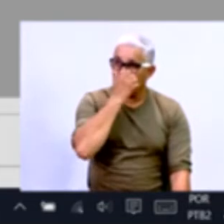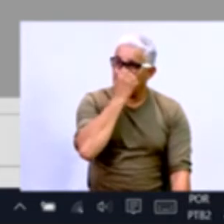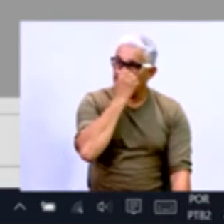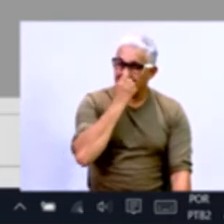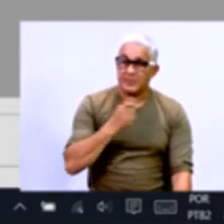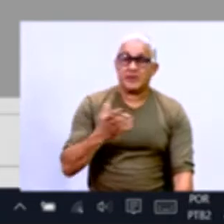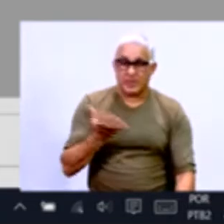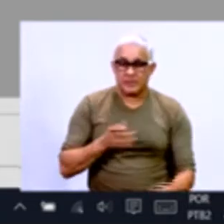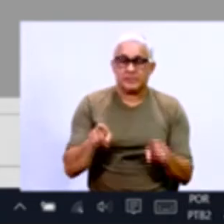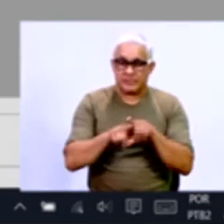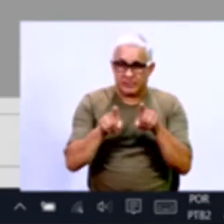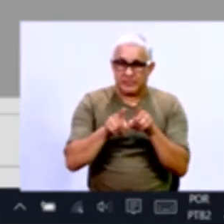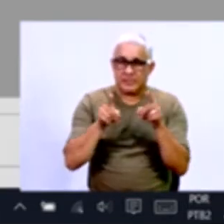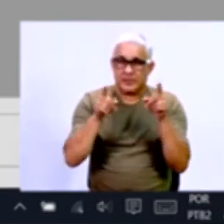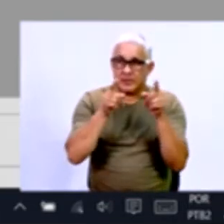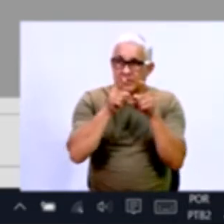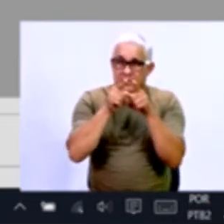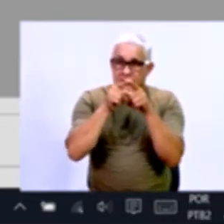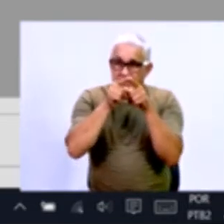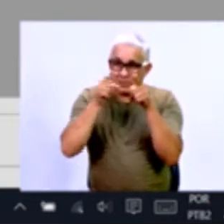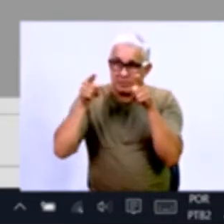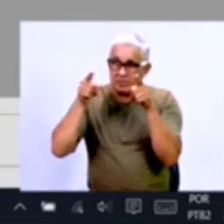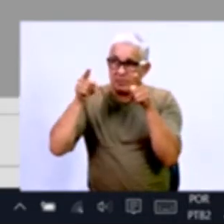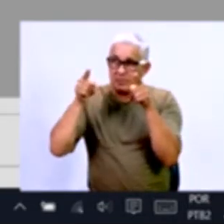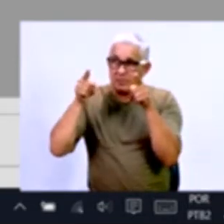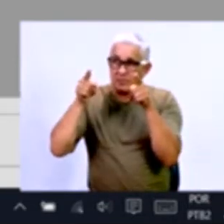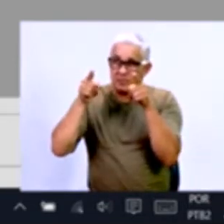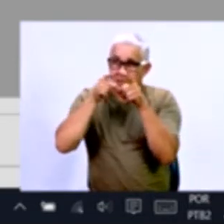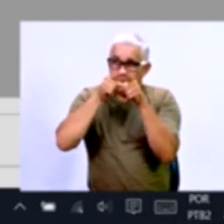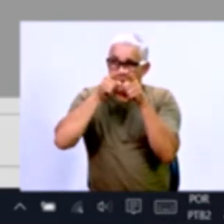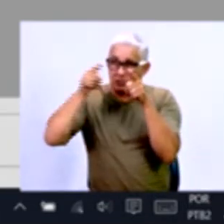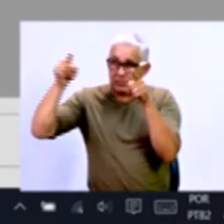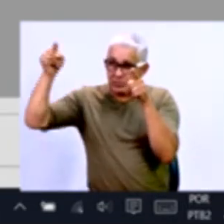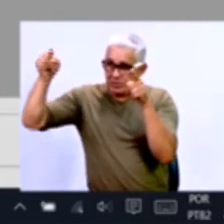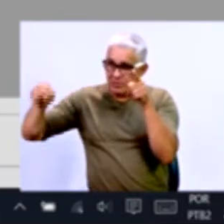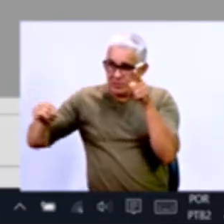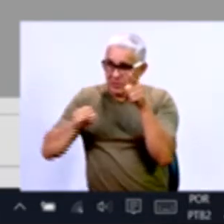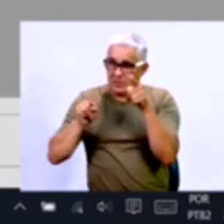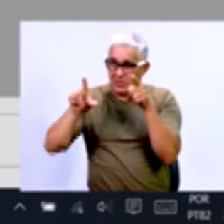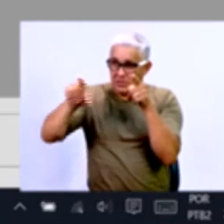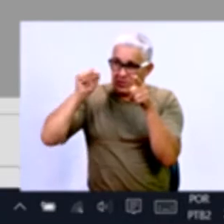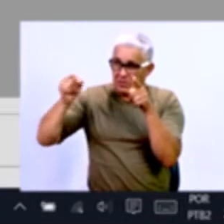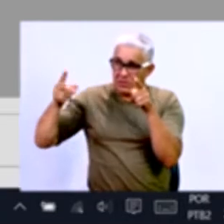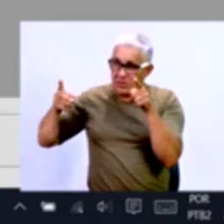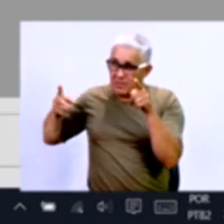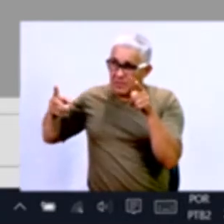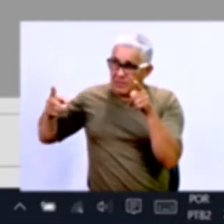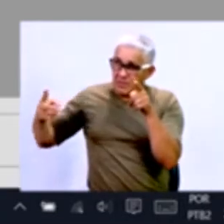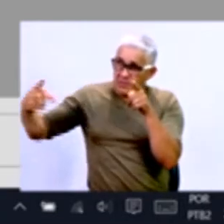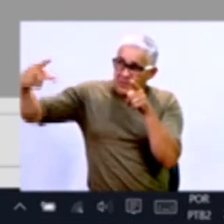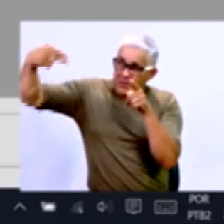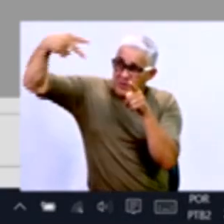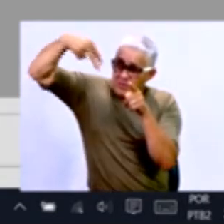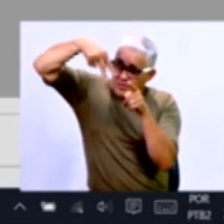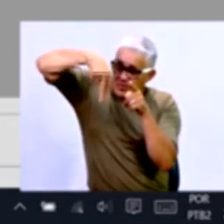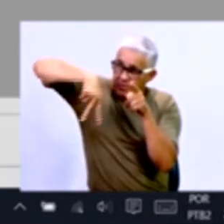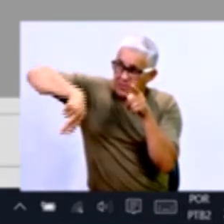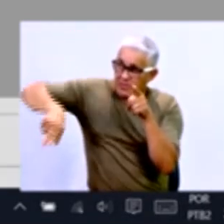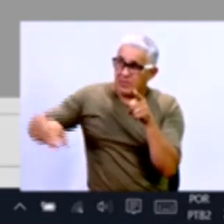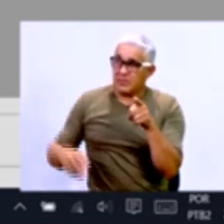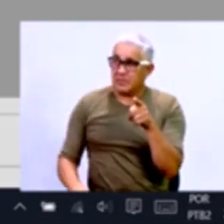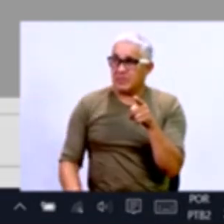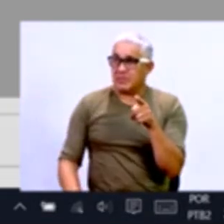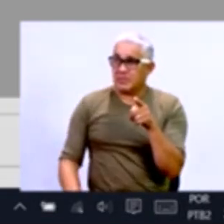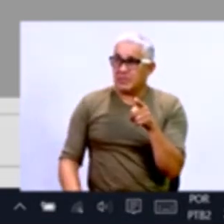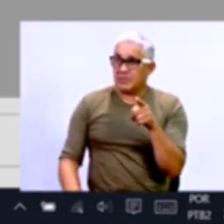Quero cortar aqui também. Vou cortar mais um pedação aqui, ó. Então, seleciono, vou cortar. Vou cortar